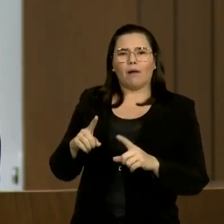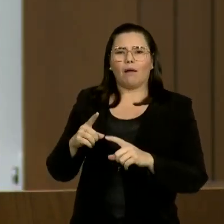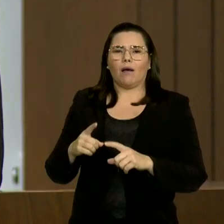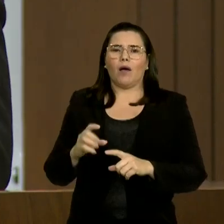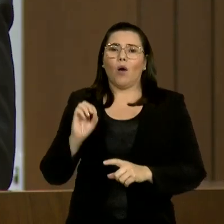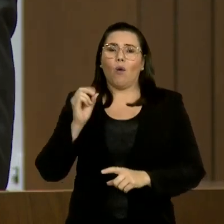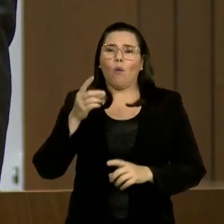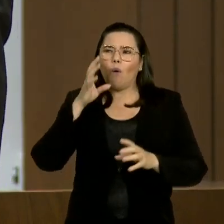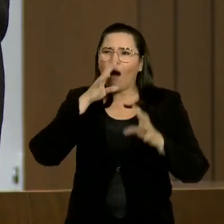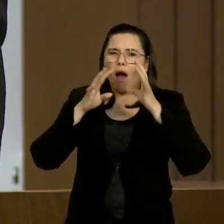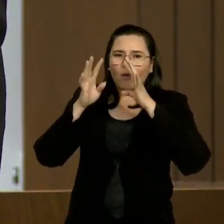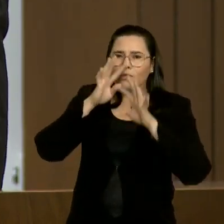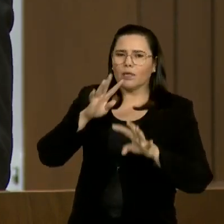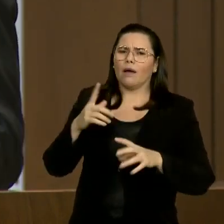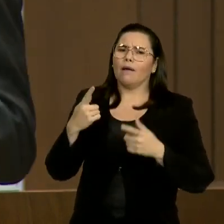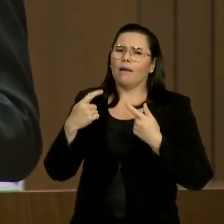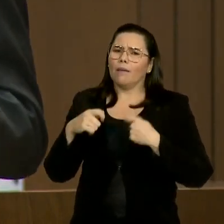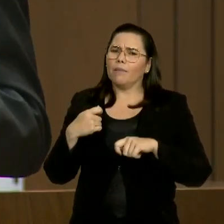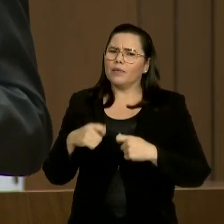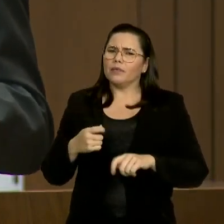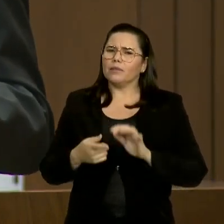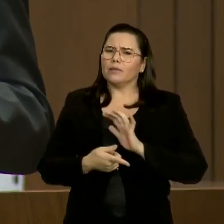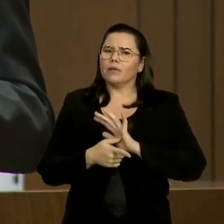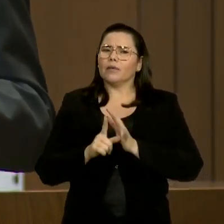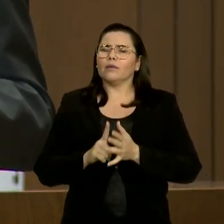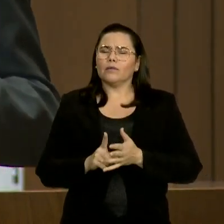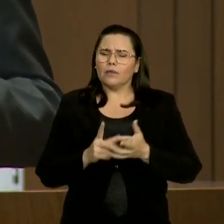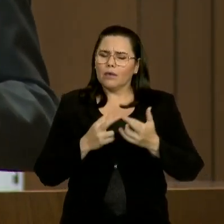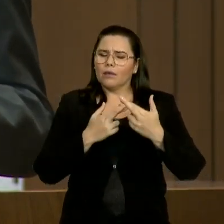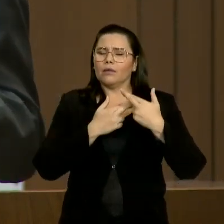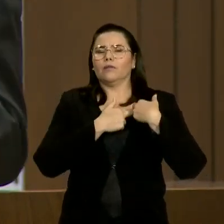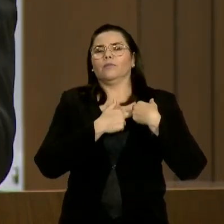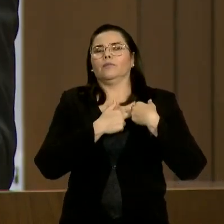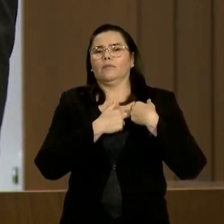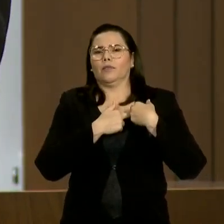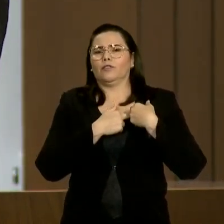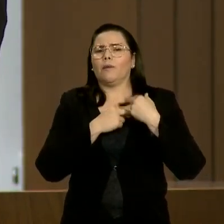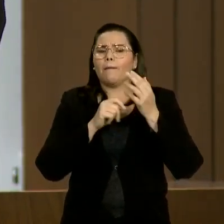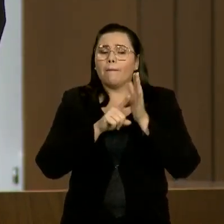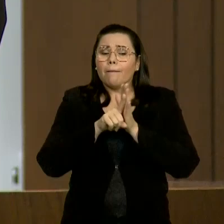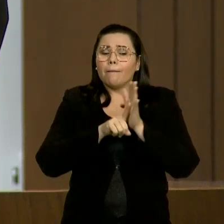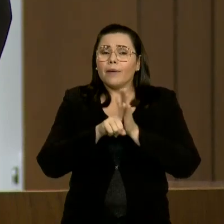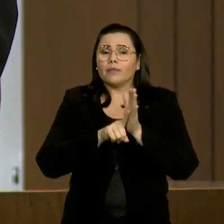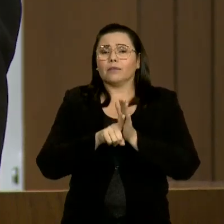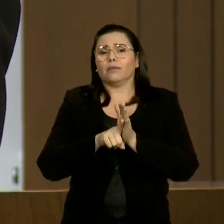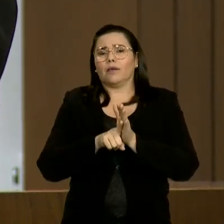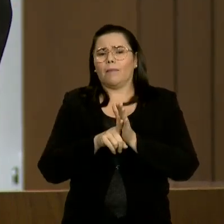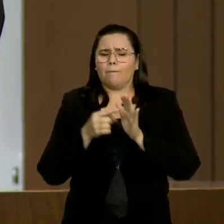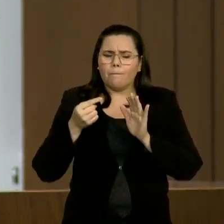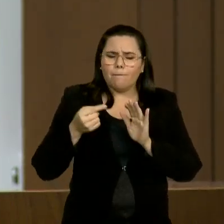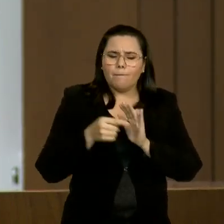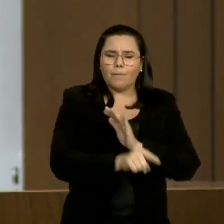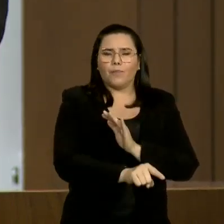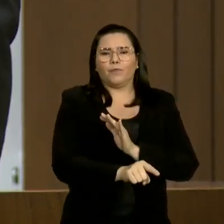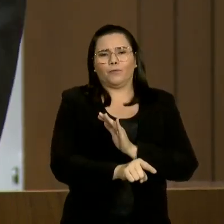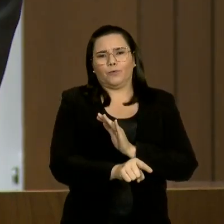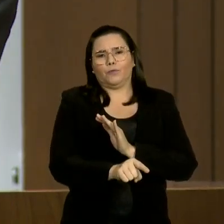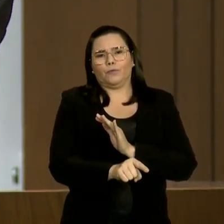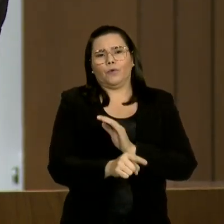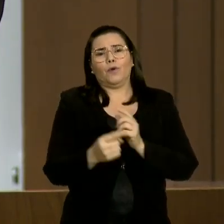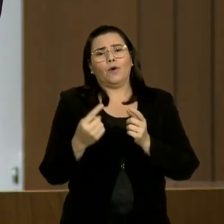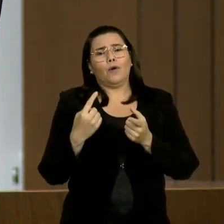responsabilidade de checar informações importantes detalhes importantes que podem